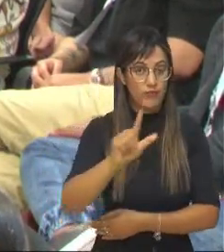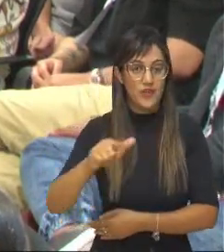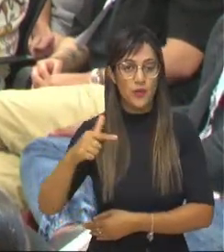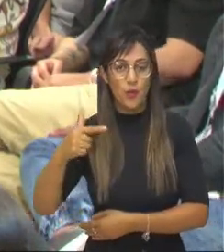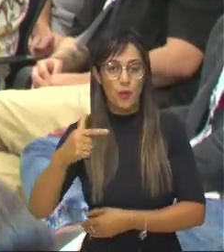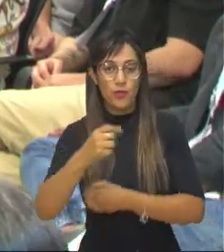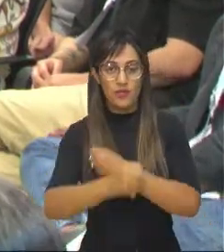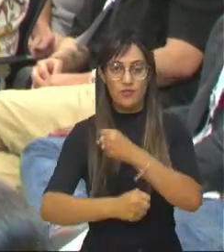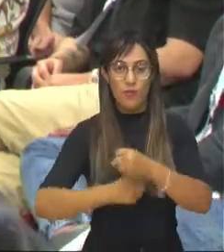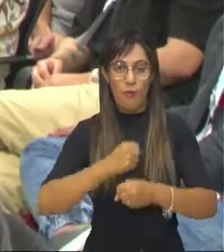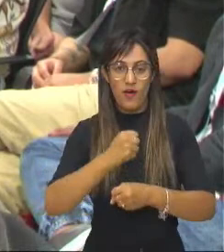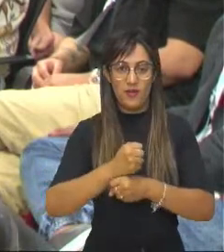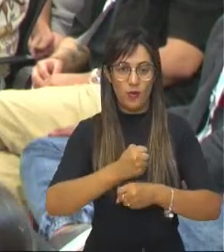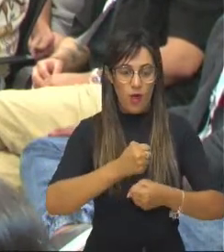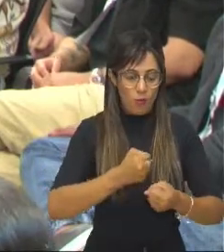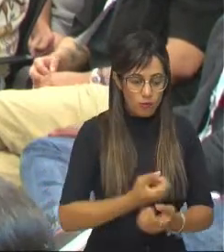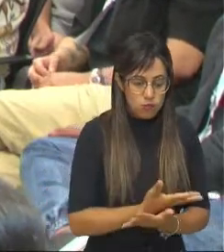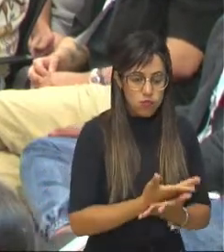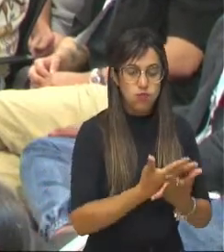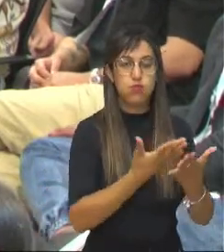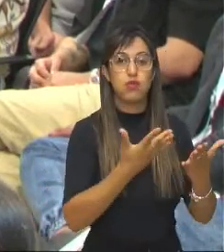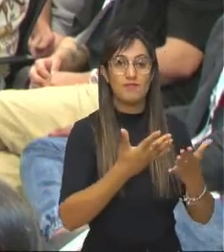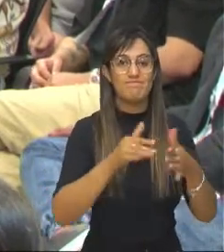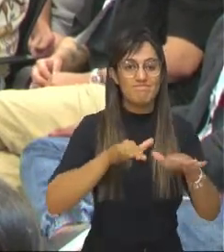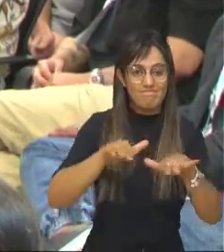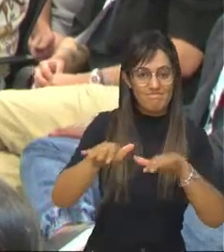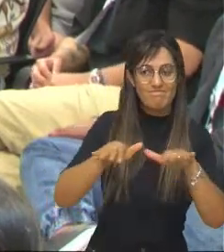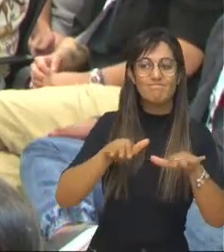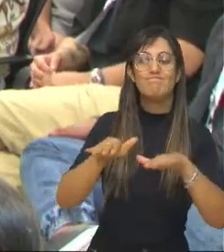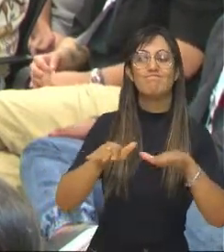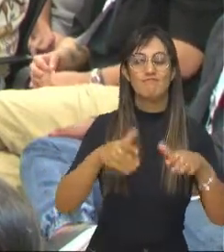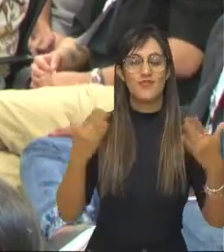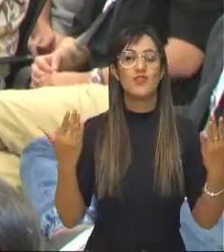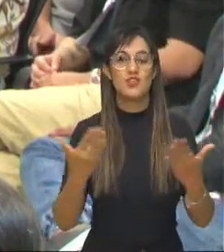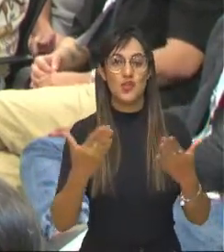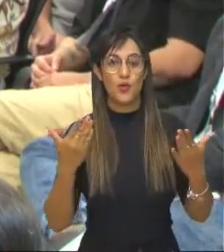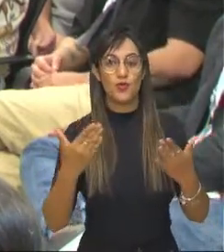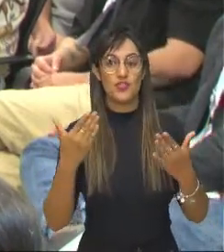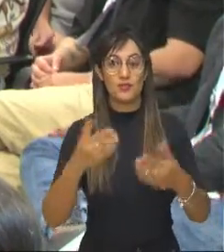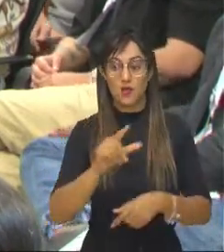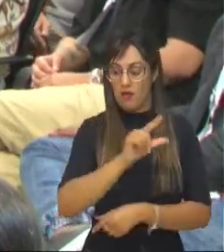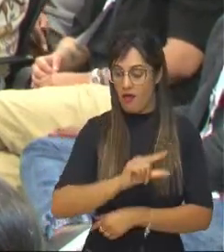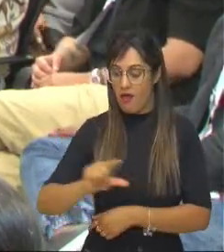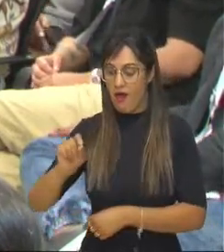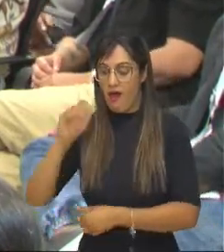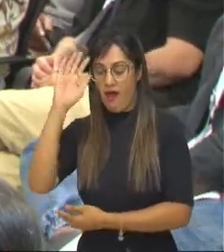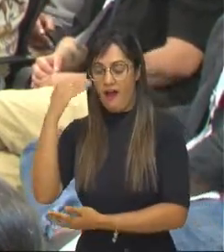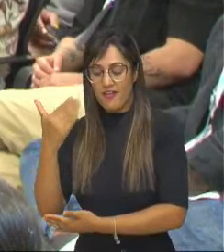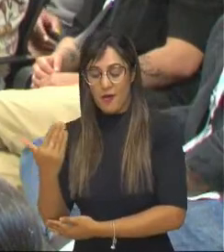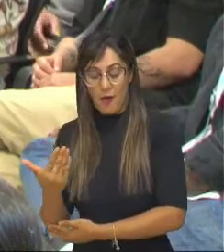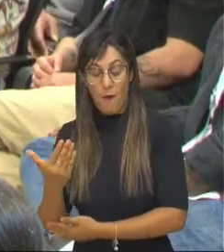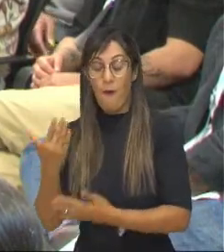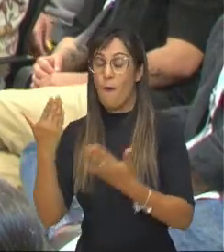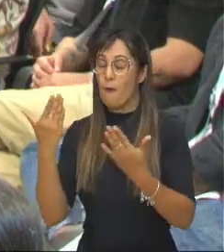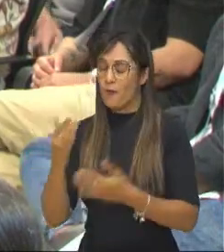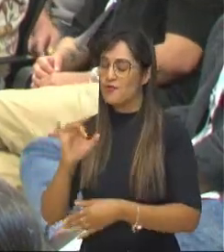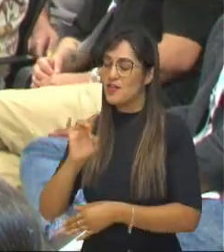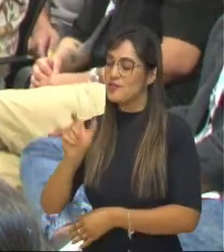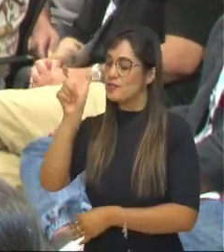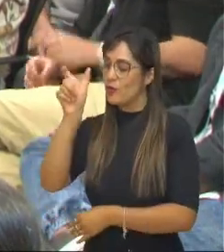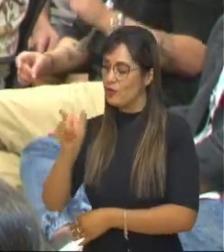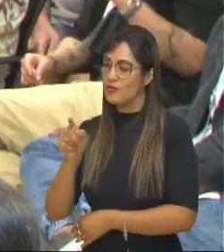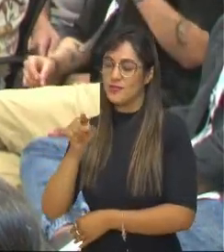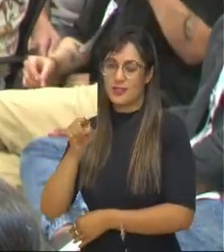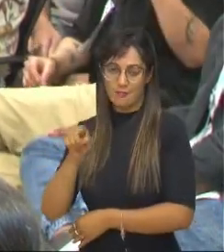o movimento que nós estamos fazendo aqui. E na hora que a gente saiu da homenagem, ela virou para mim e falou assim: hoje é só você. Hoje você